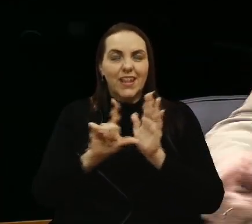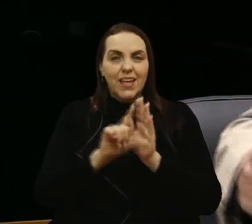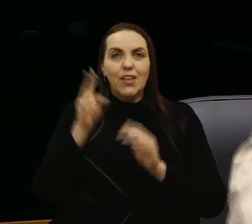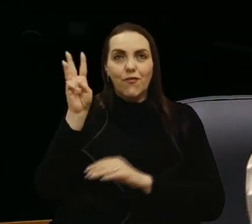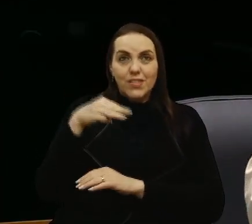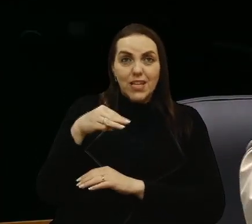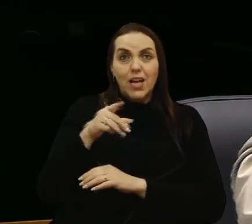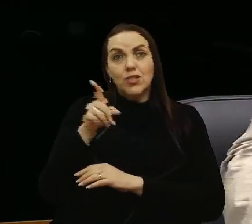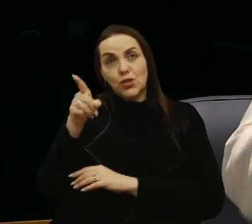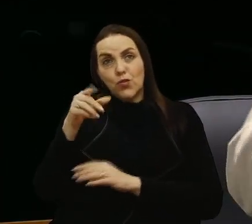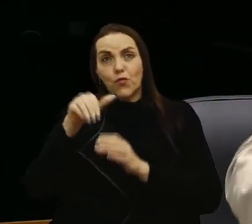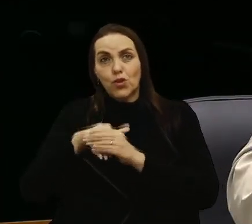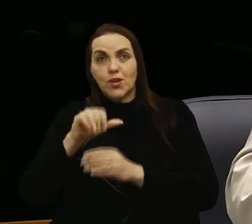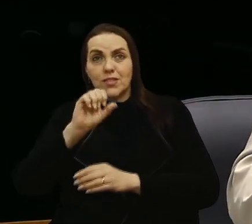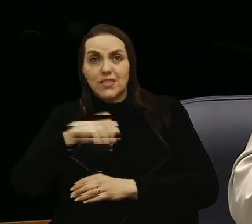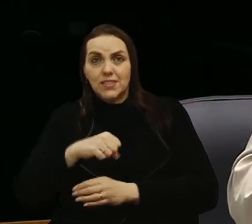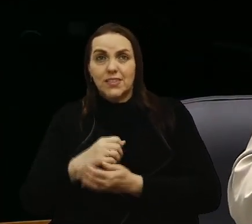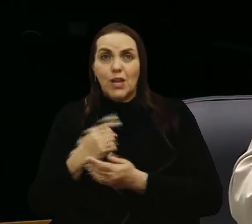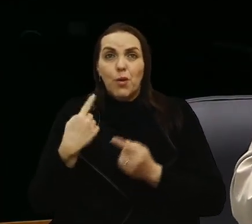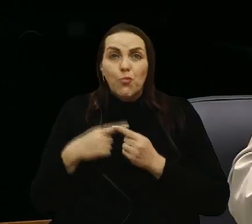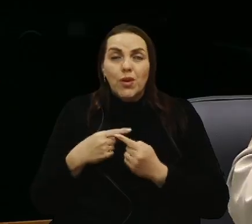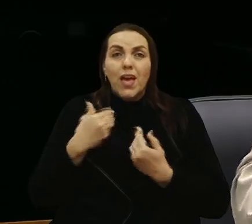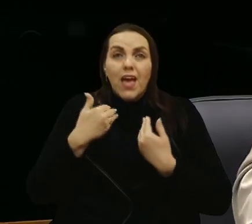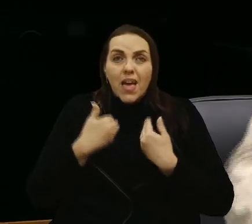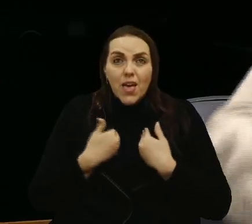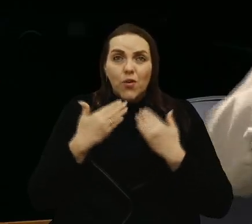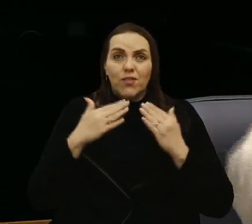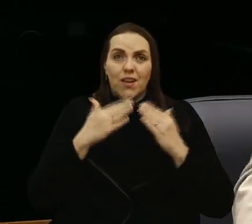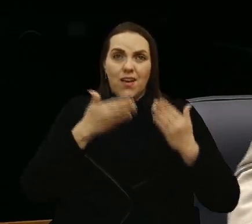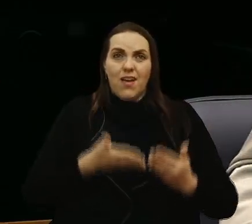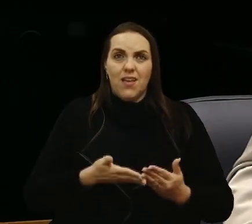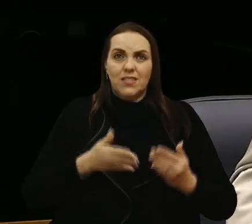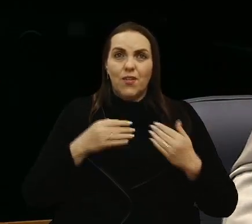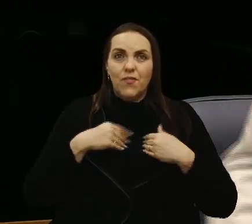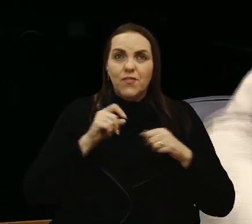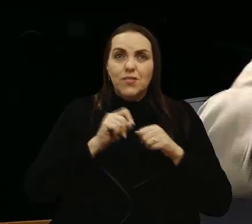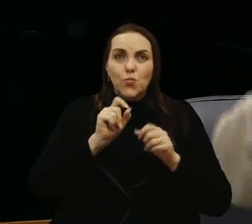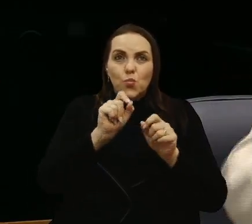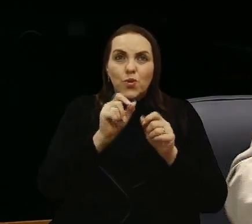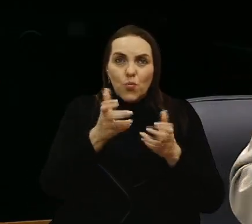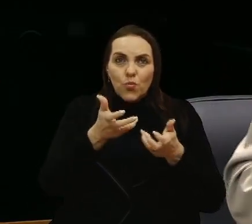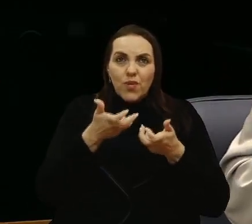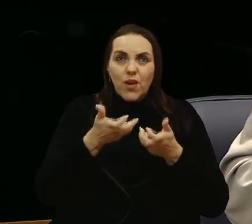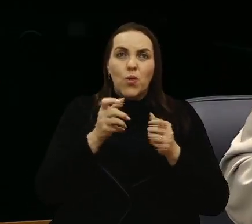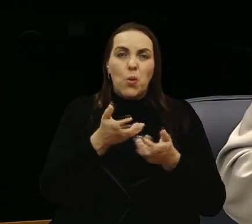o senhor votou sim, porque eu estou nessa casa para fazer o que eu realmente acho e para